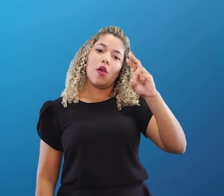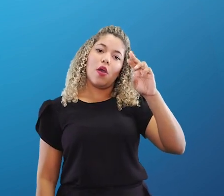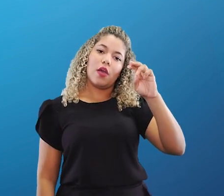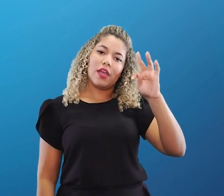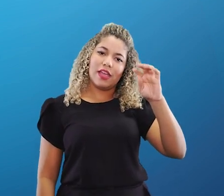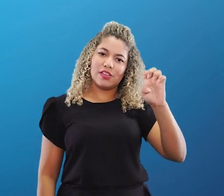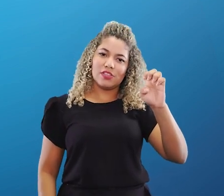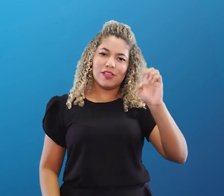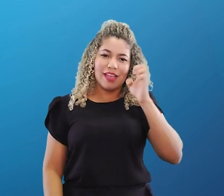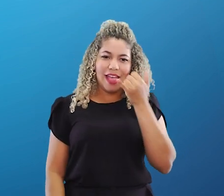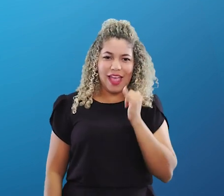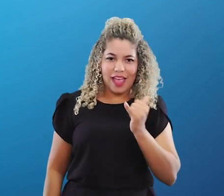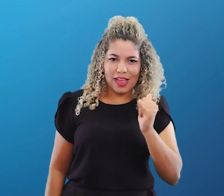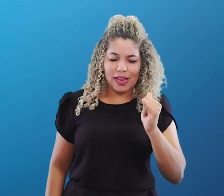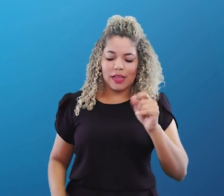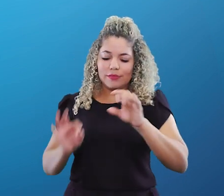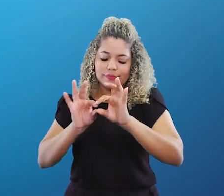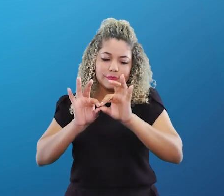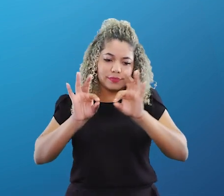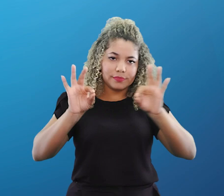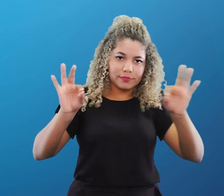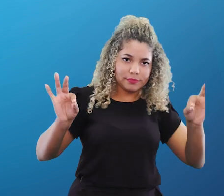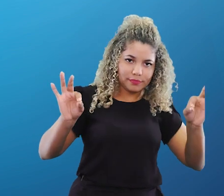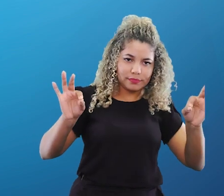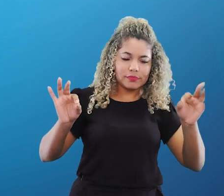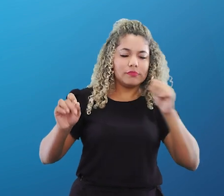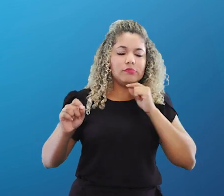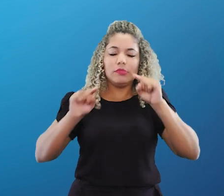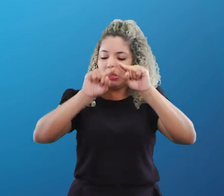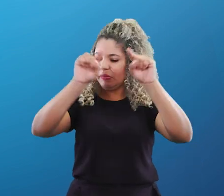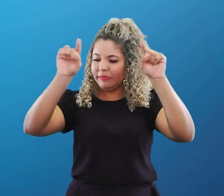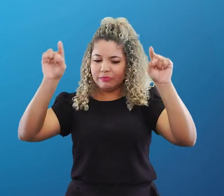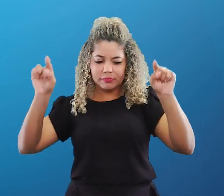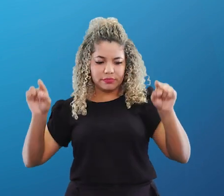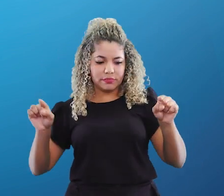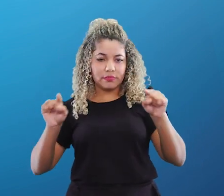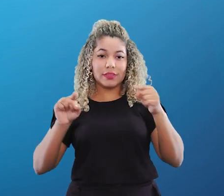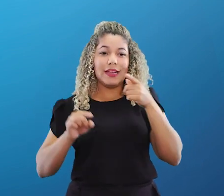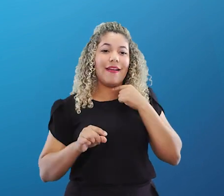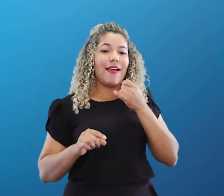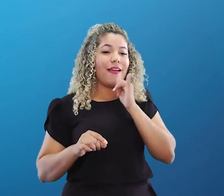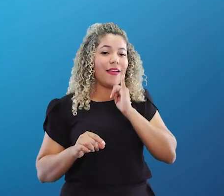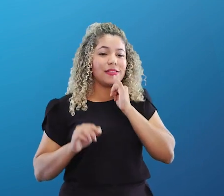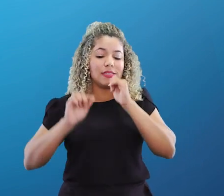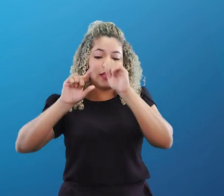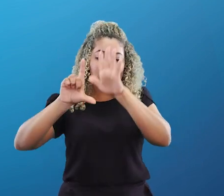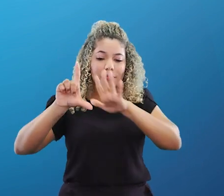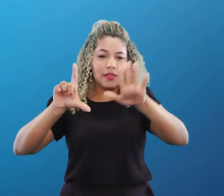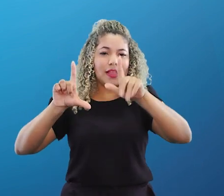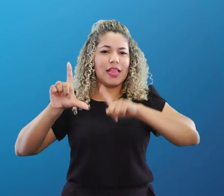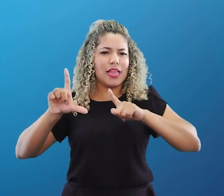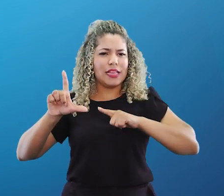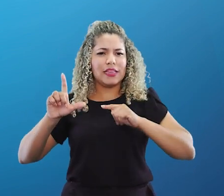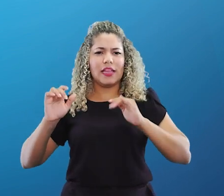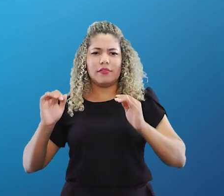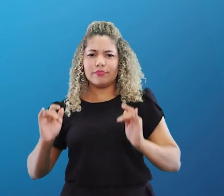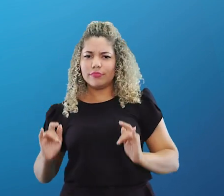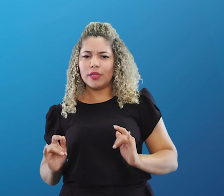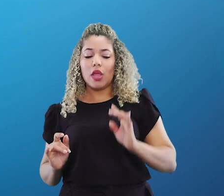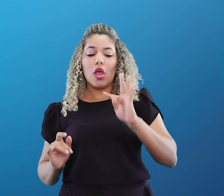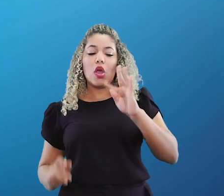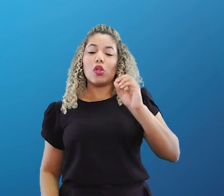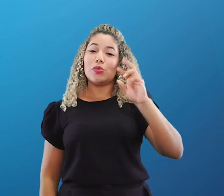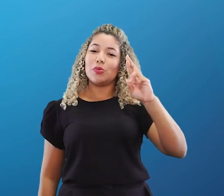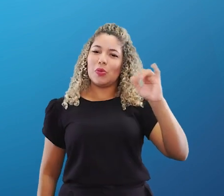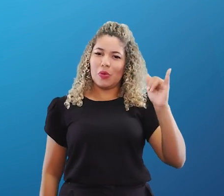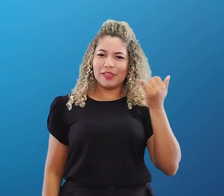elétrica. Essa corrente ela vai percorrer pequenos circuitos, ou aqui na imagem nós temos torres de transmissão